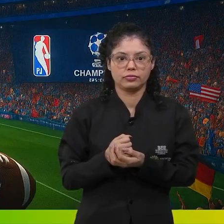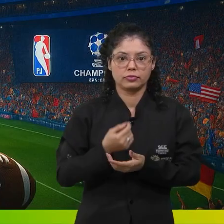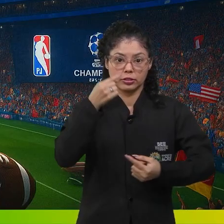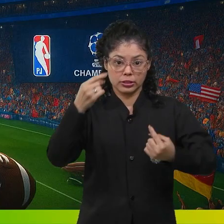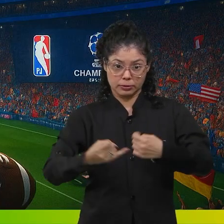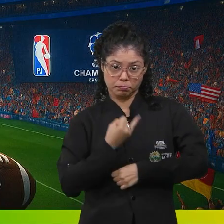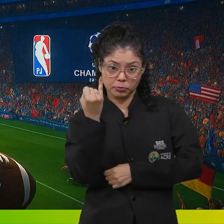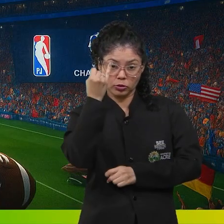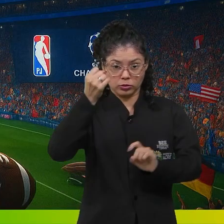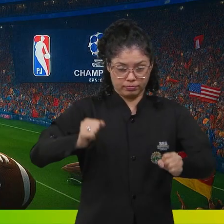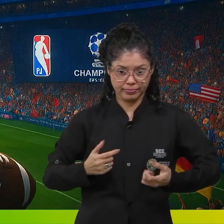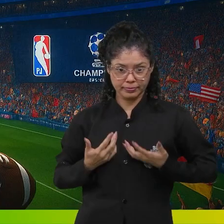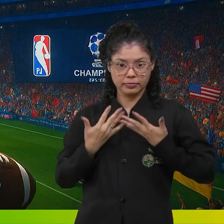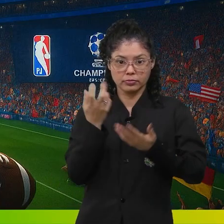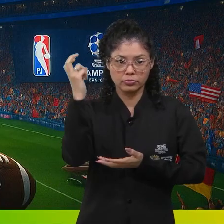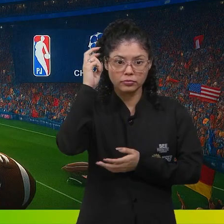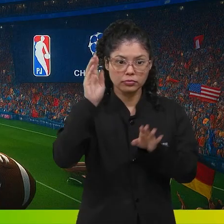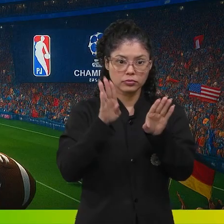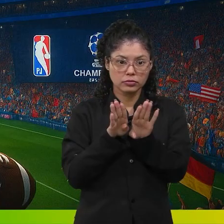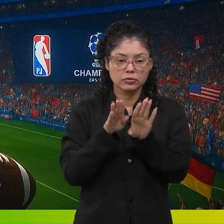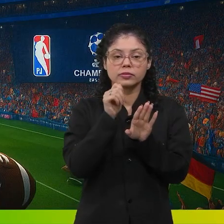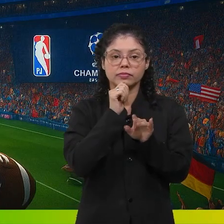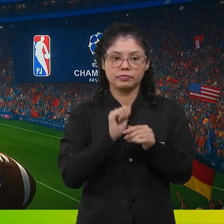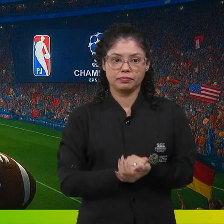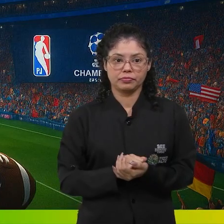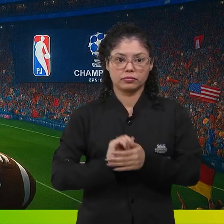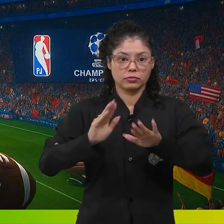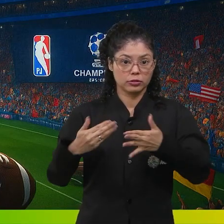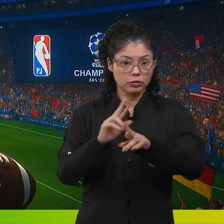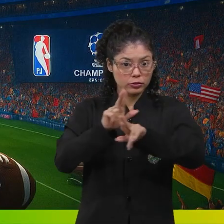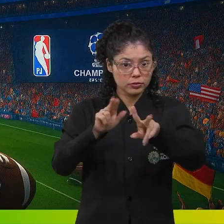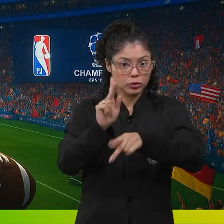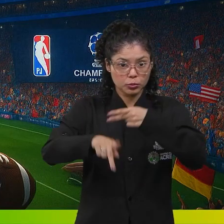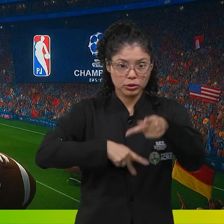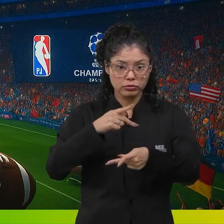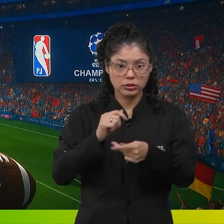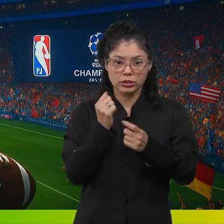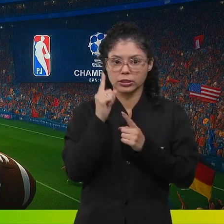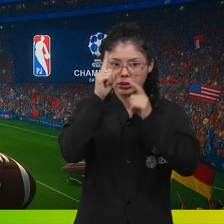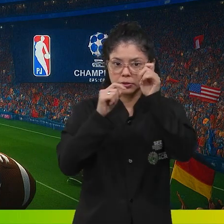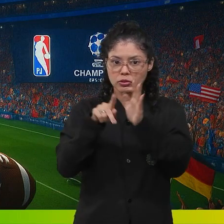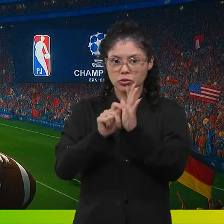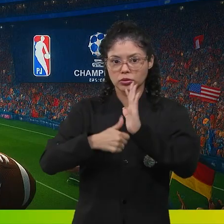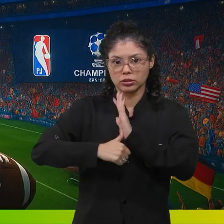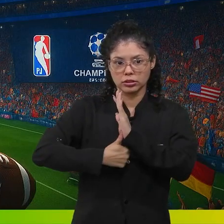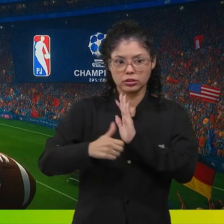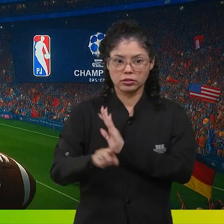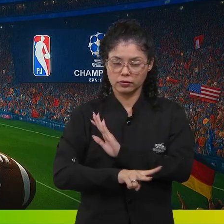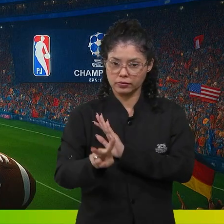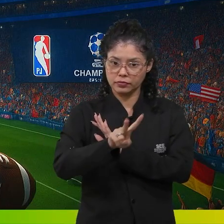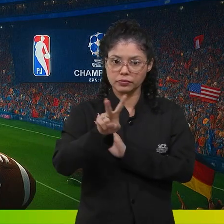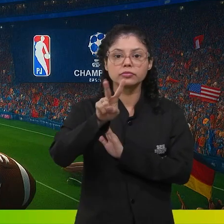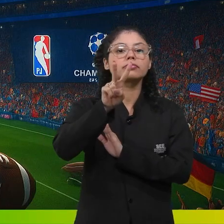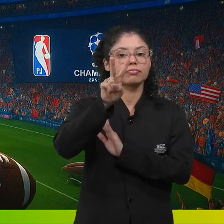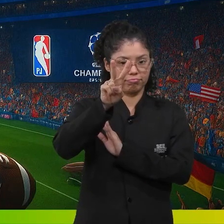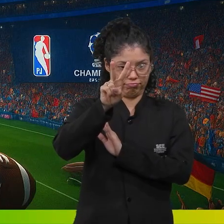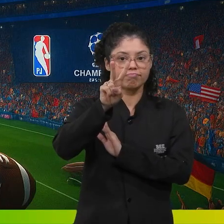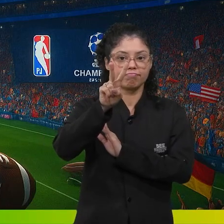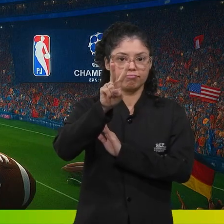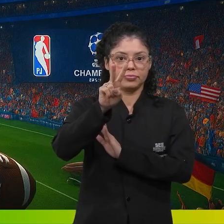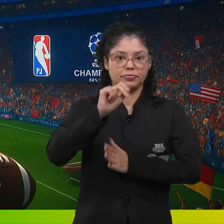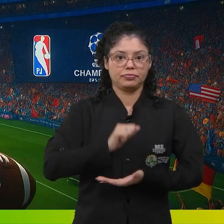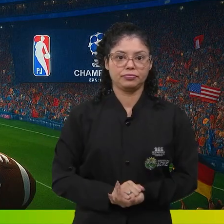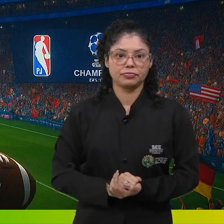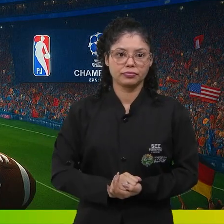representam importantes manifestações culturais, nas quais diferentes povos expressam suas